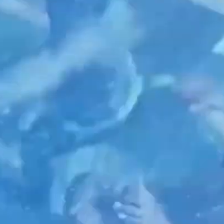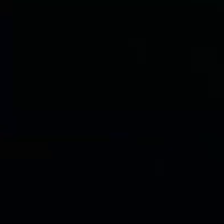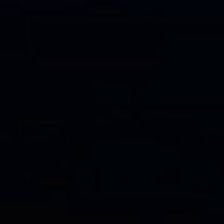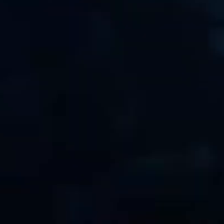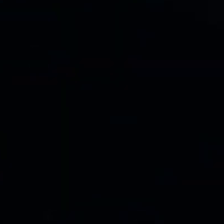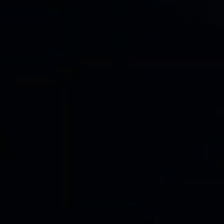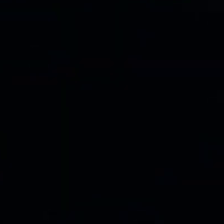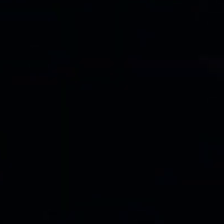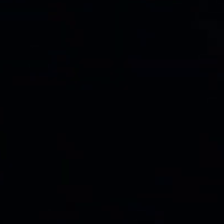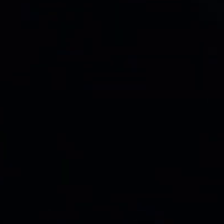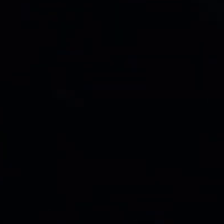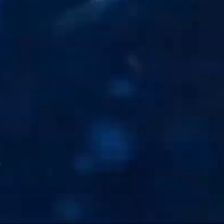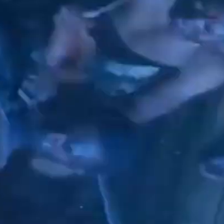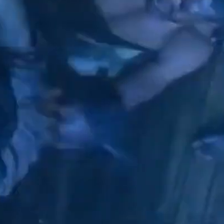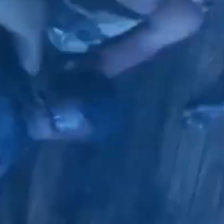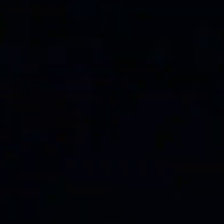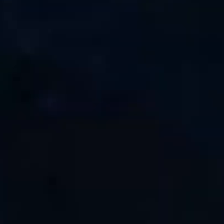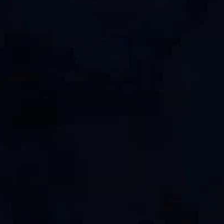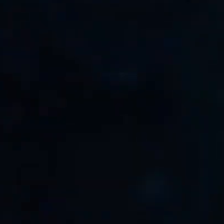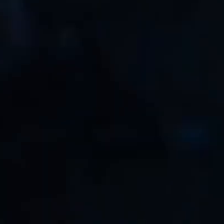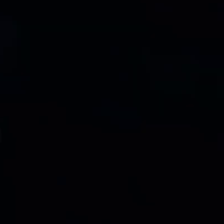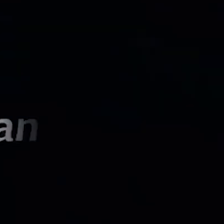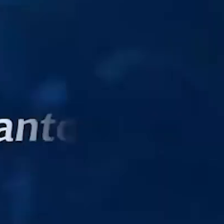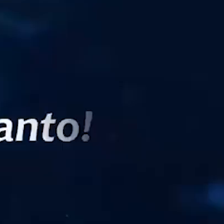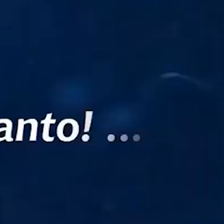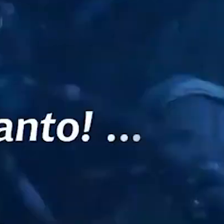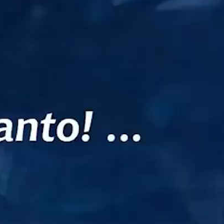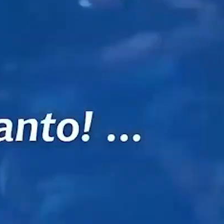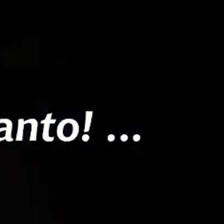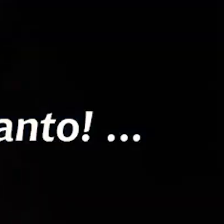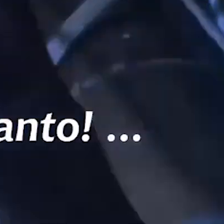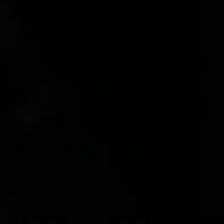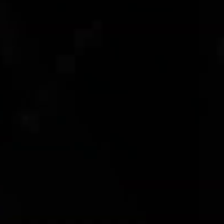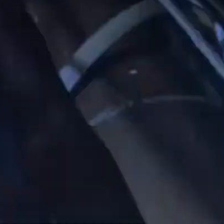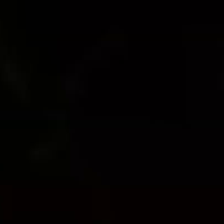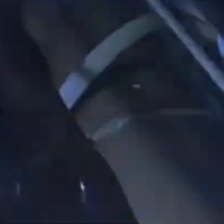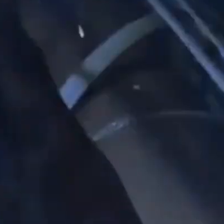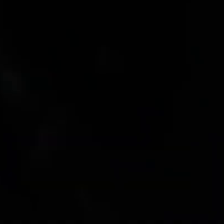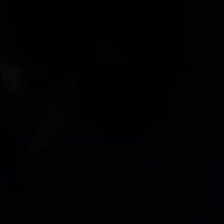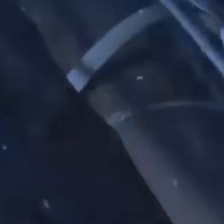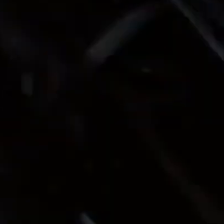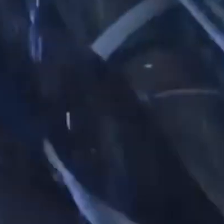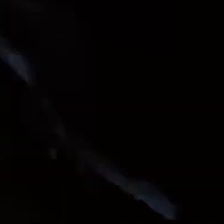chora tanto que o pavilhão se lave no teu pranto.